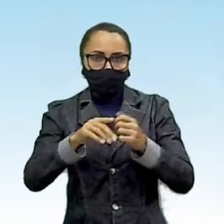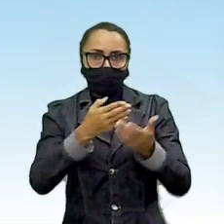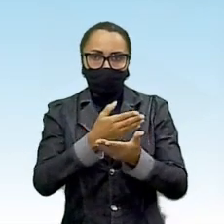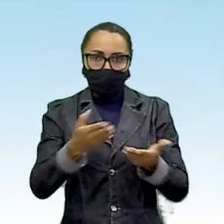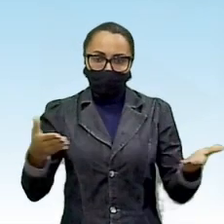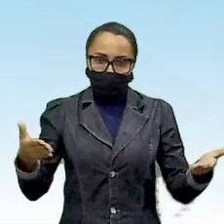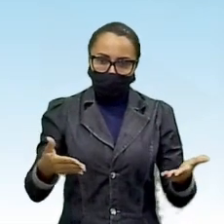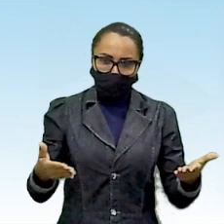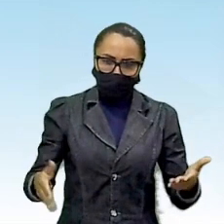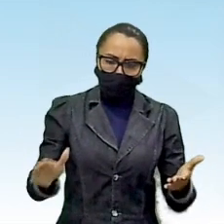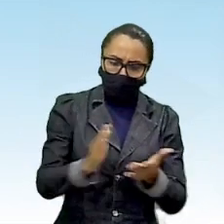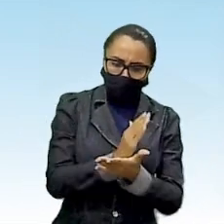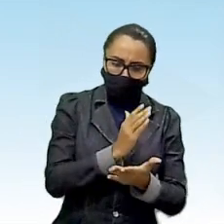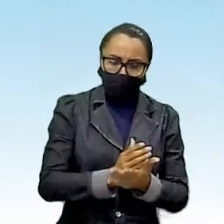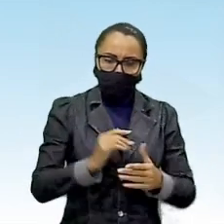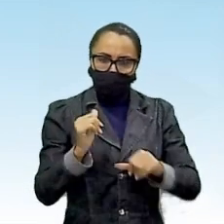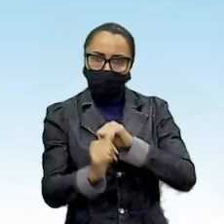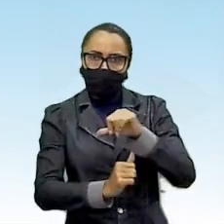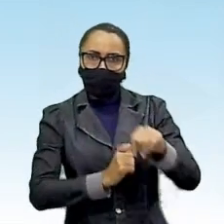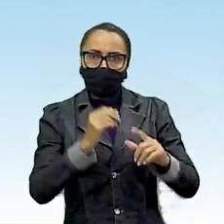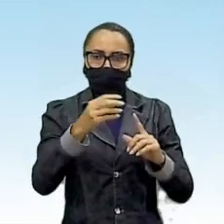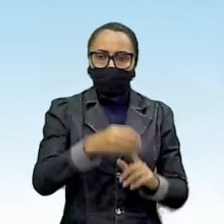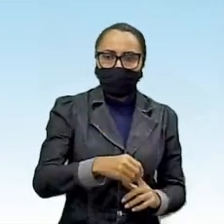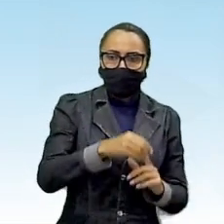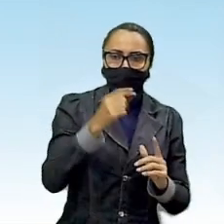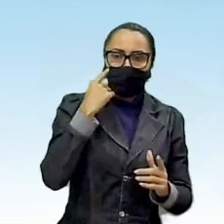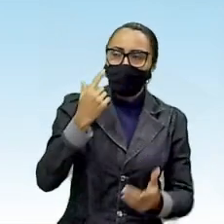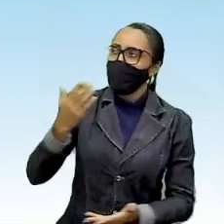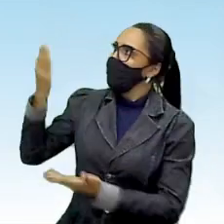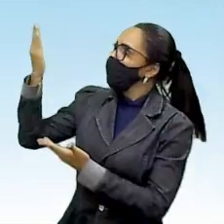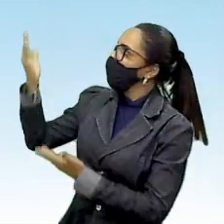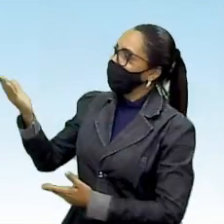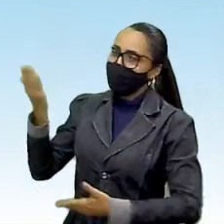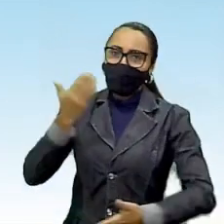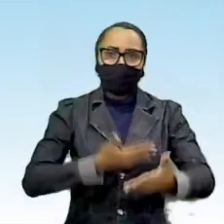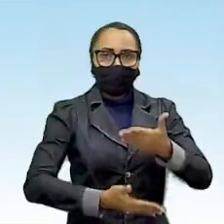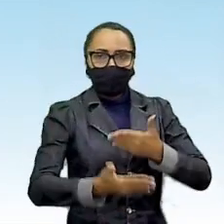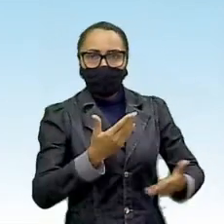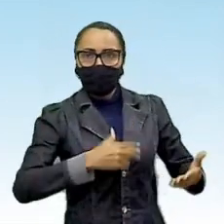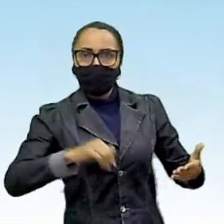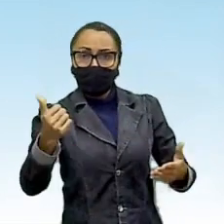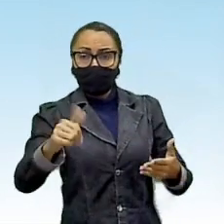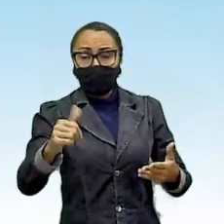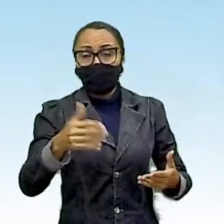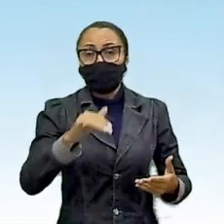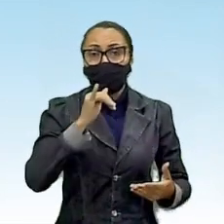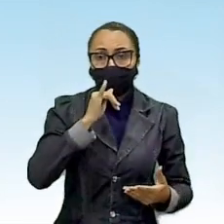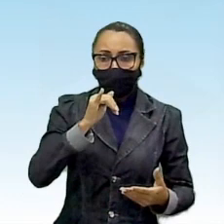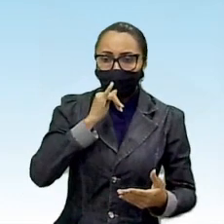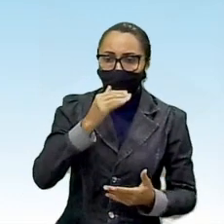aí, algumas mudanças principais em relação à avaliação, por exemplo,